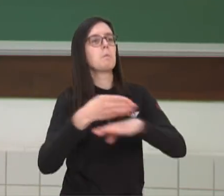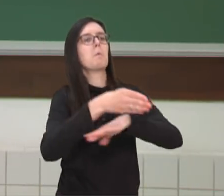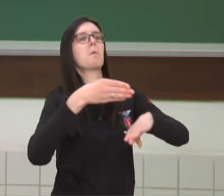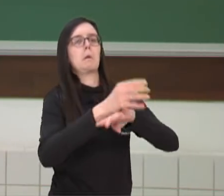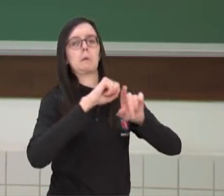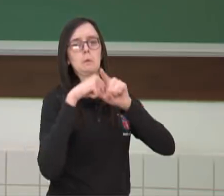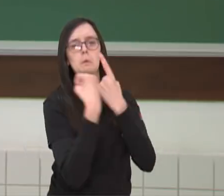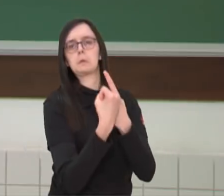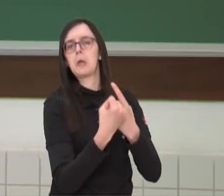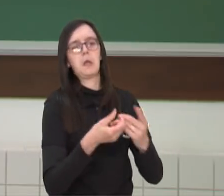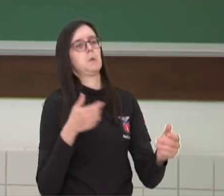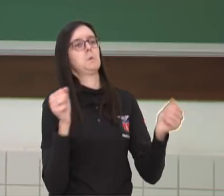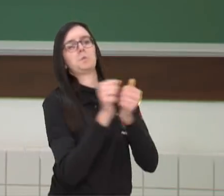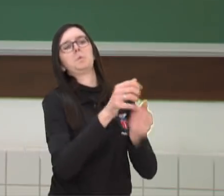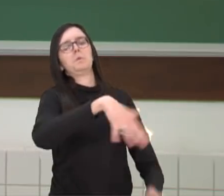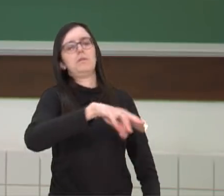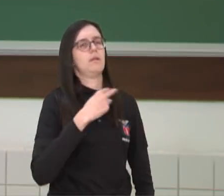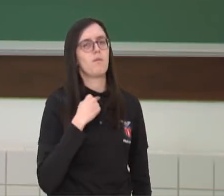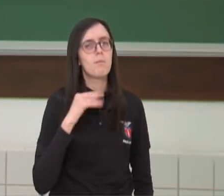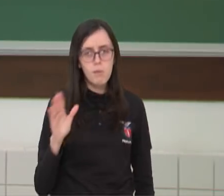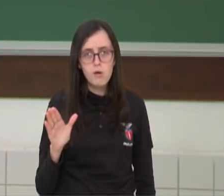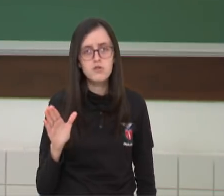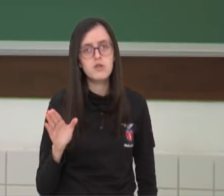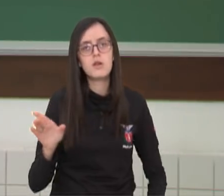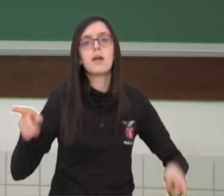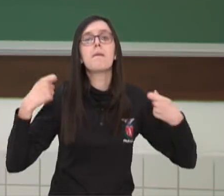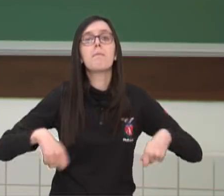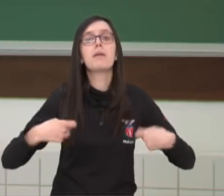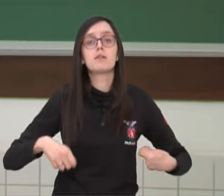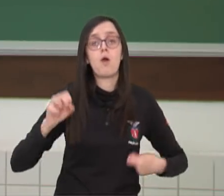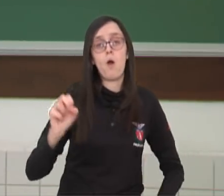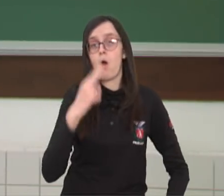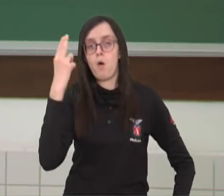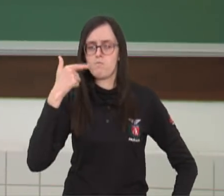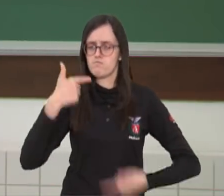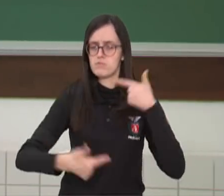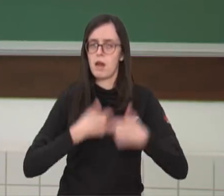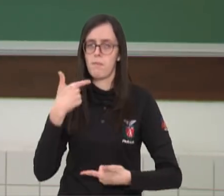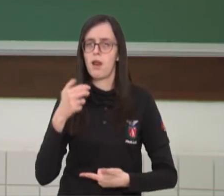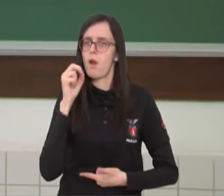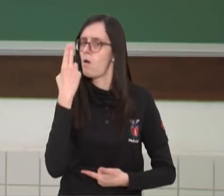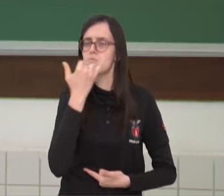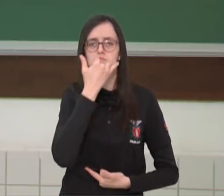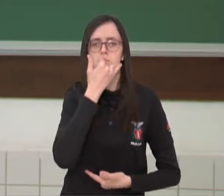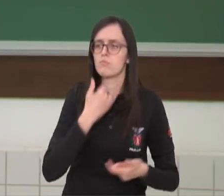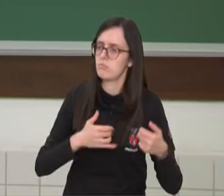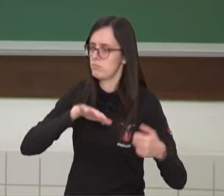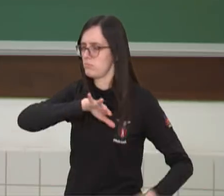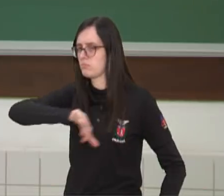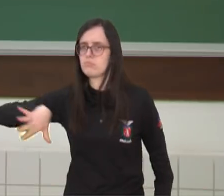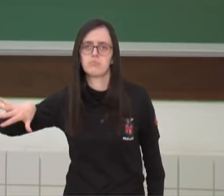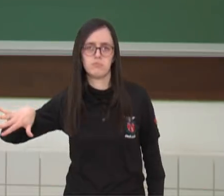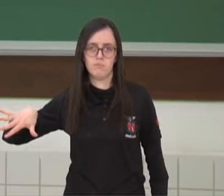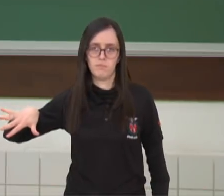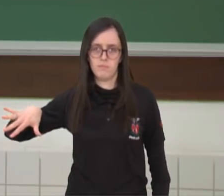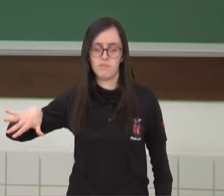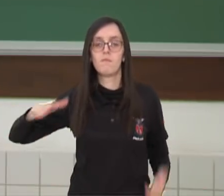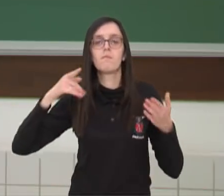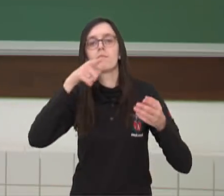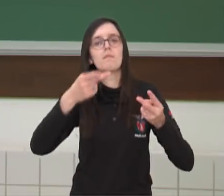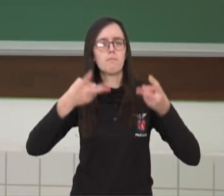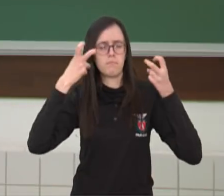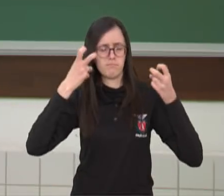da sociedade, integrado à sociedade. Ele deve, ou é um trabalhador, ou a gente não trata esse indígena. Então,